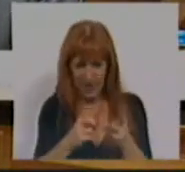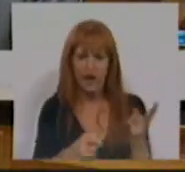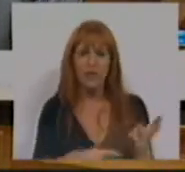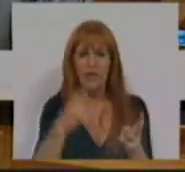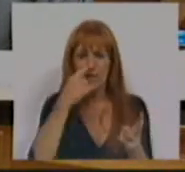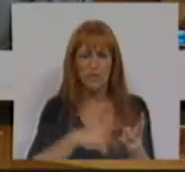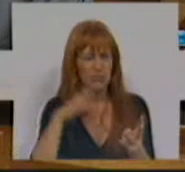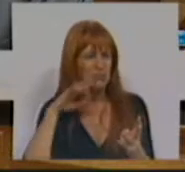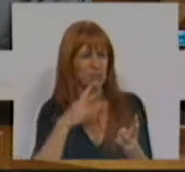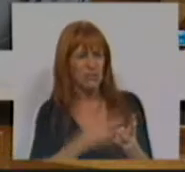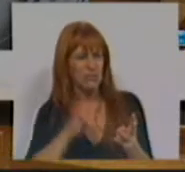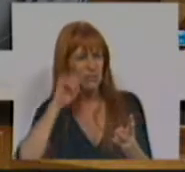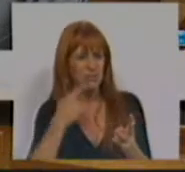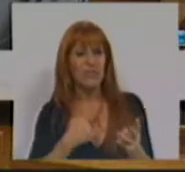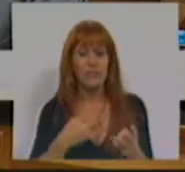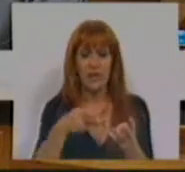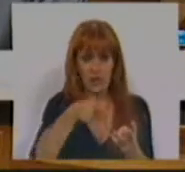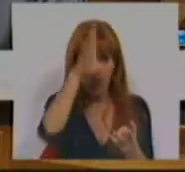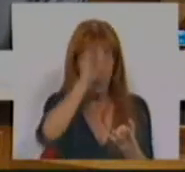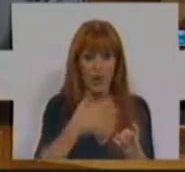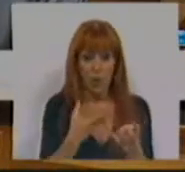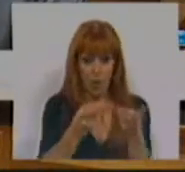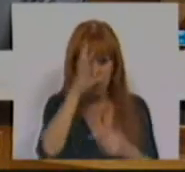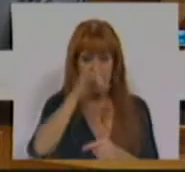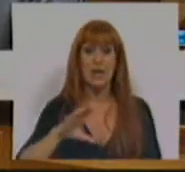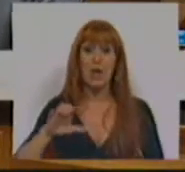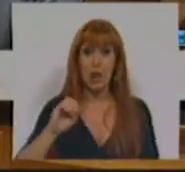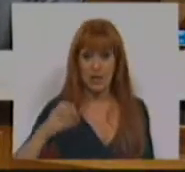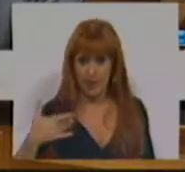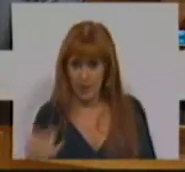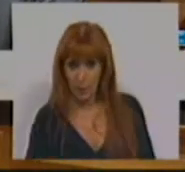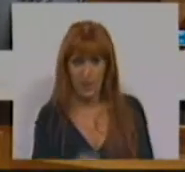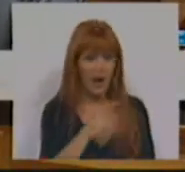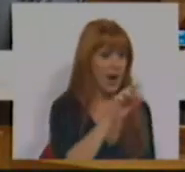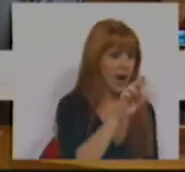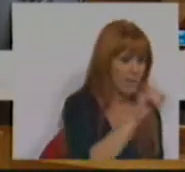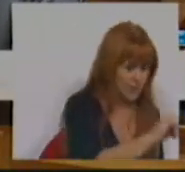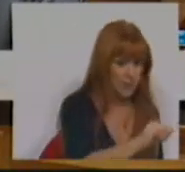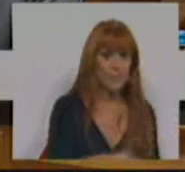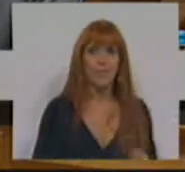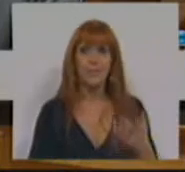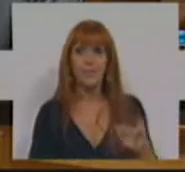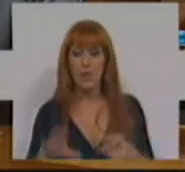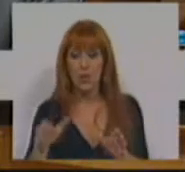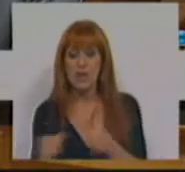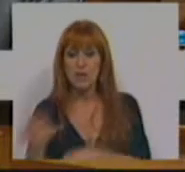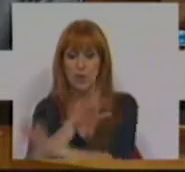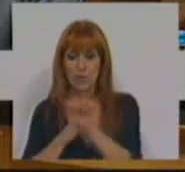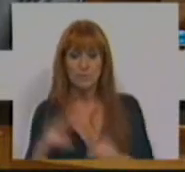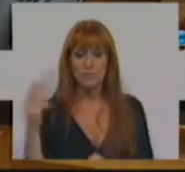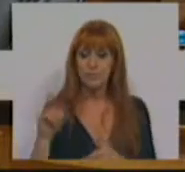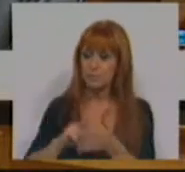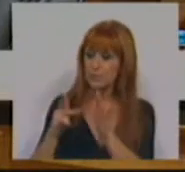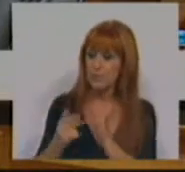Um terceiro fator de descrédito, que pesa sobre o Governo e este Orçamento de Estado é que OCDE, FMI, Comissão Europeia,